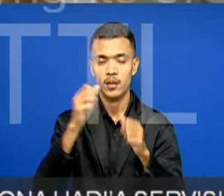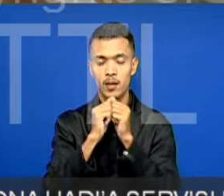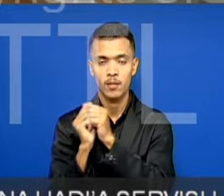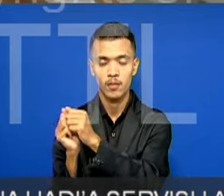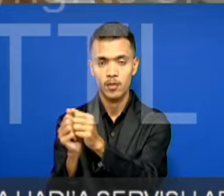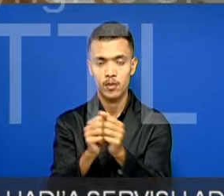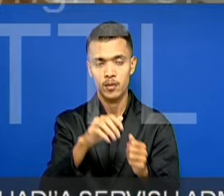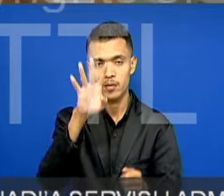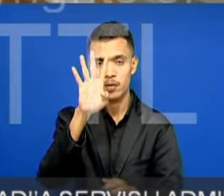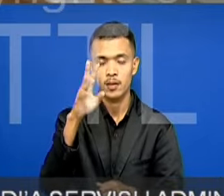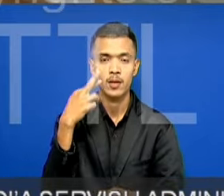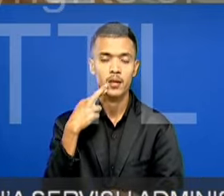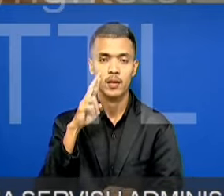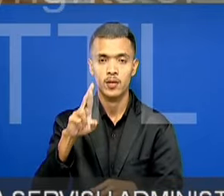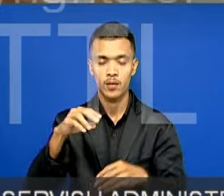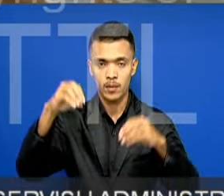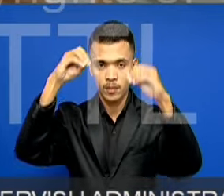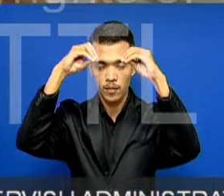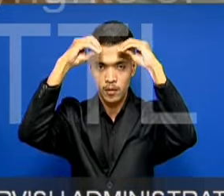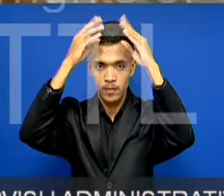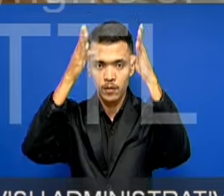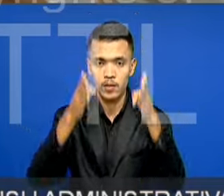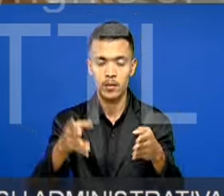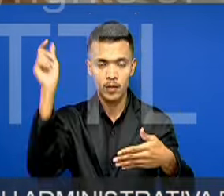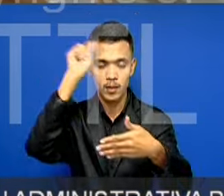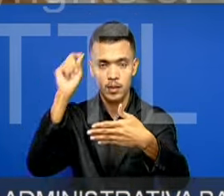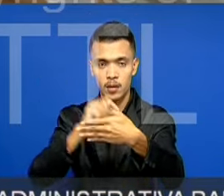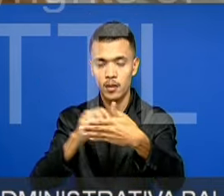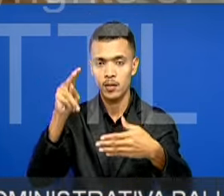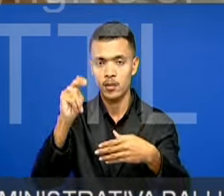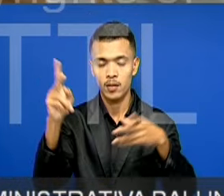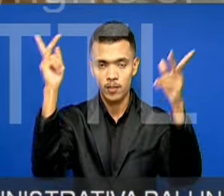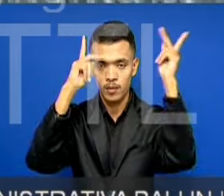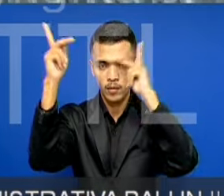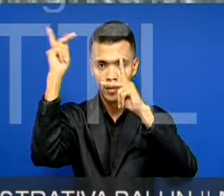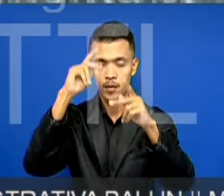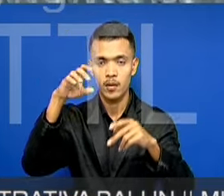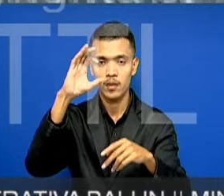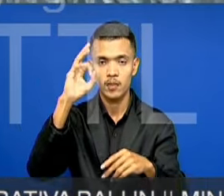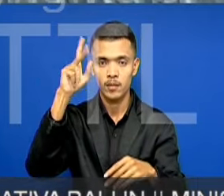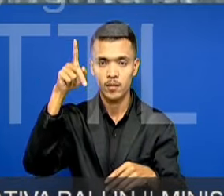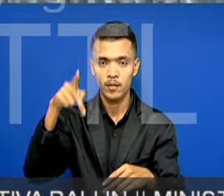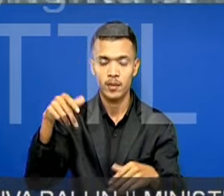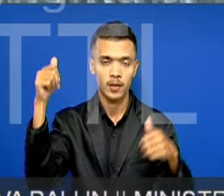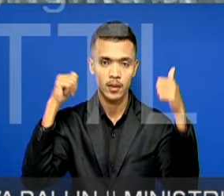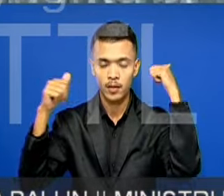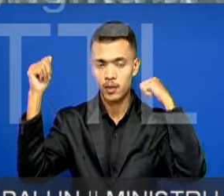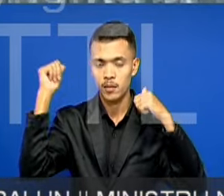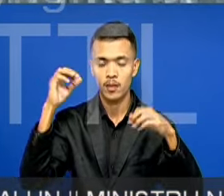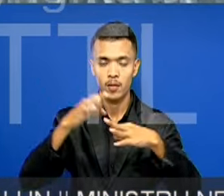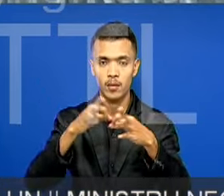INHAT. Resolve professor contratado na preocupação. Desenha serviço comissão função pública na atividade, para pacote